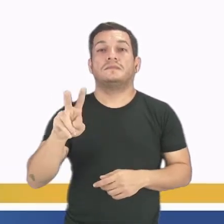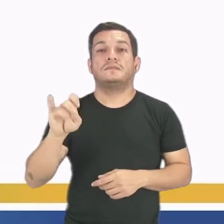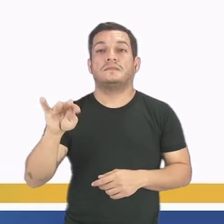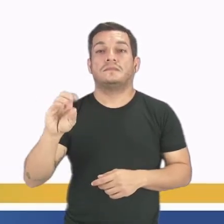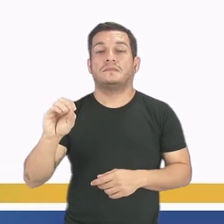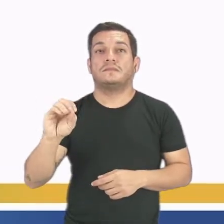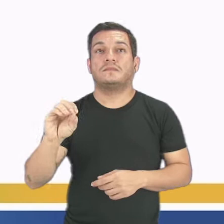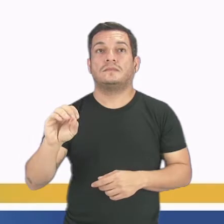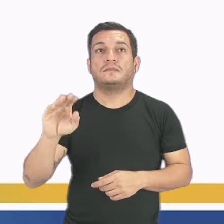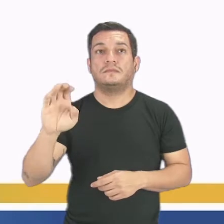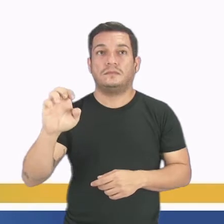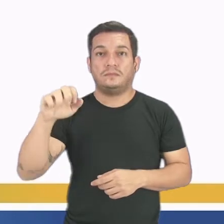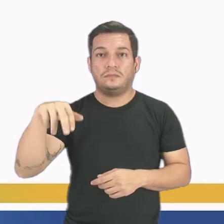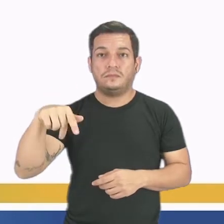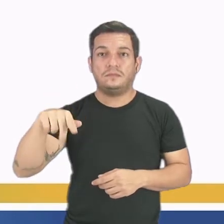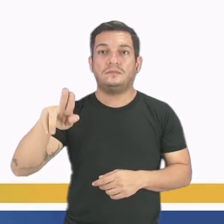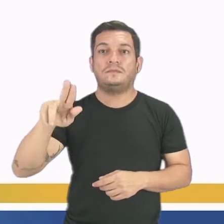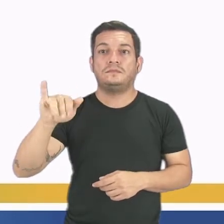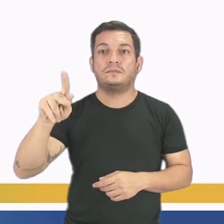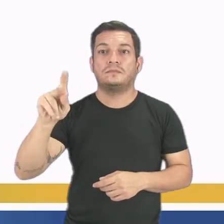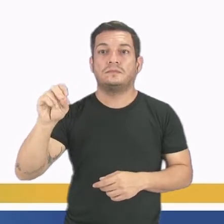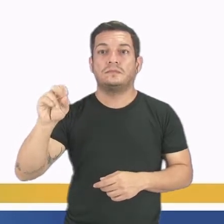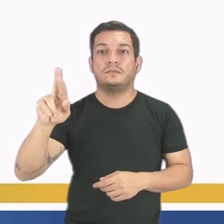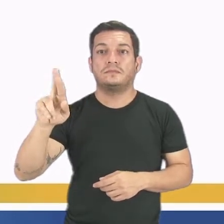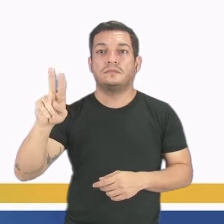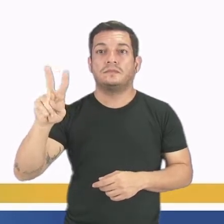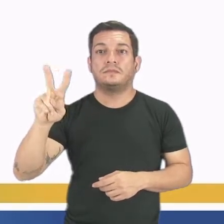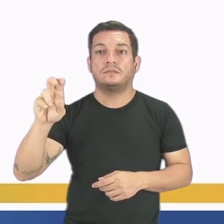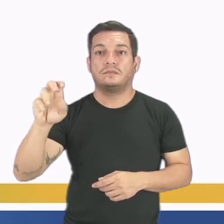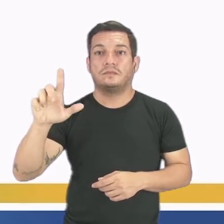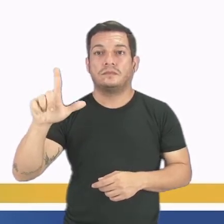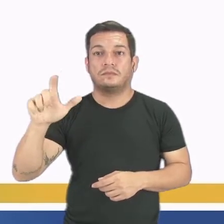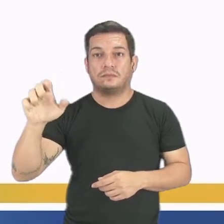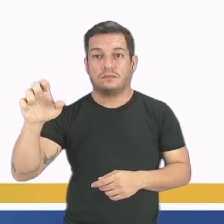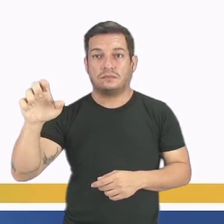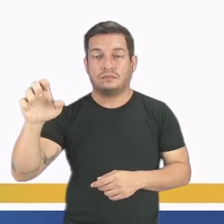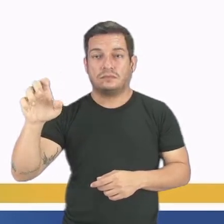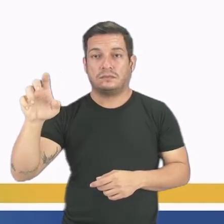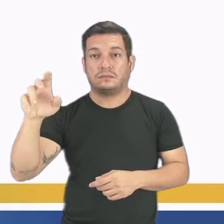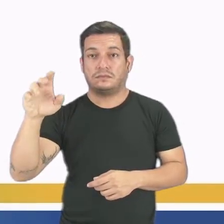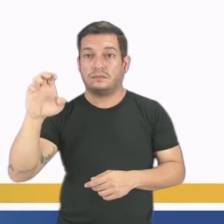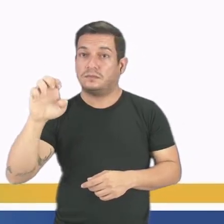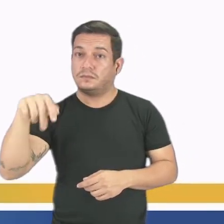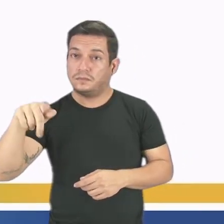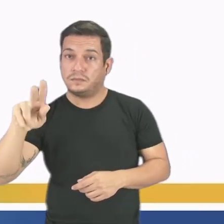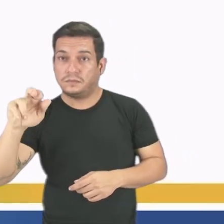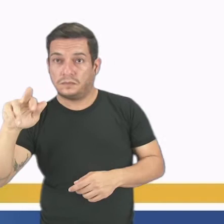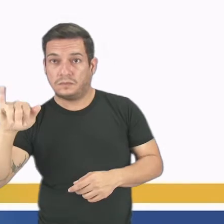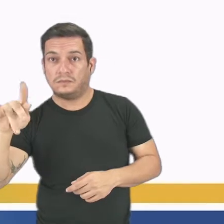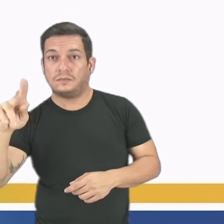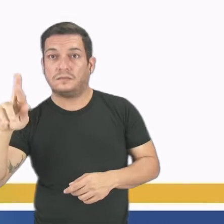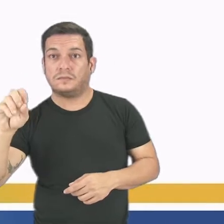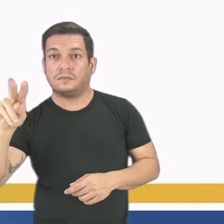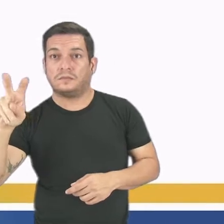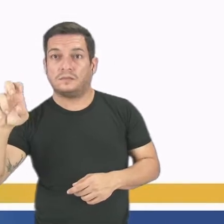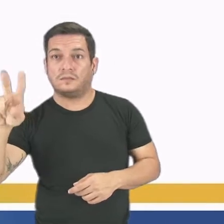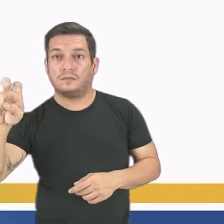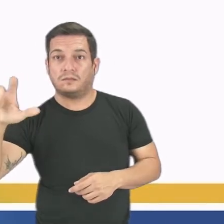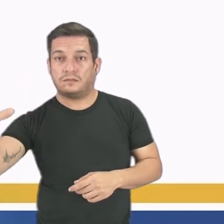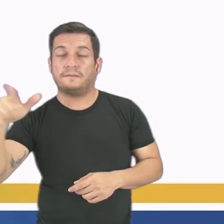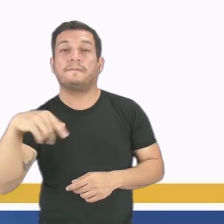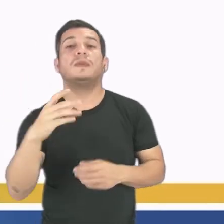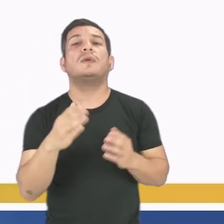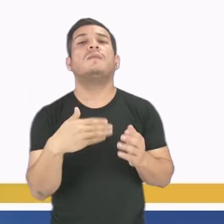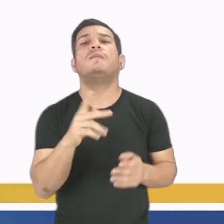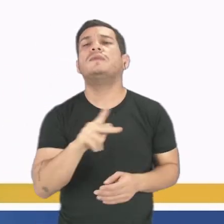evento equiprovável, tá? Então fique atento a esse detalhe. Professor, e quando que ele não